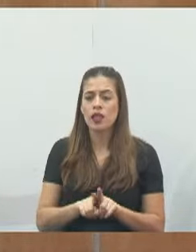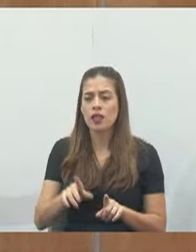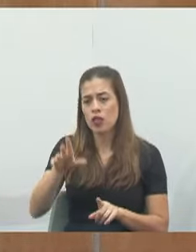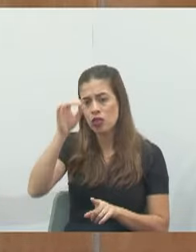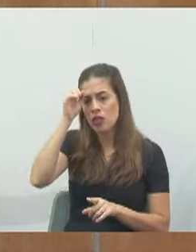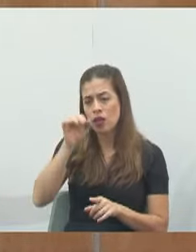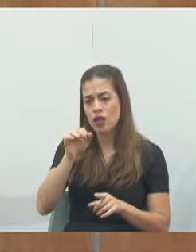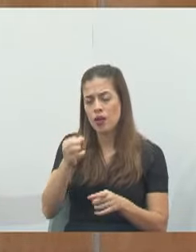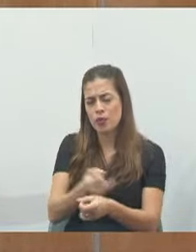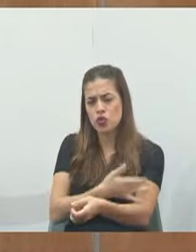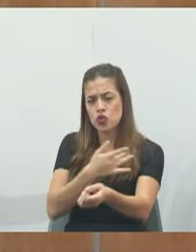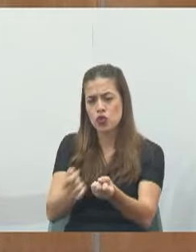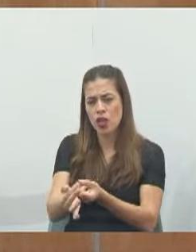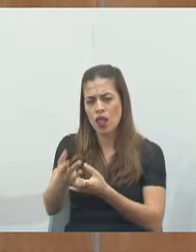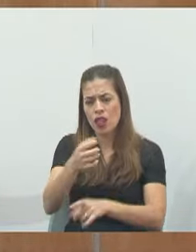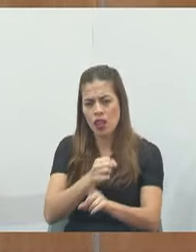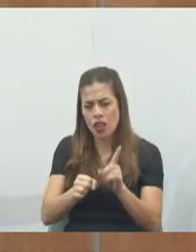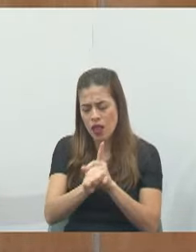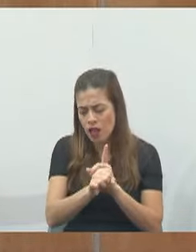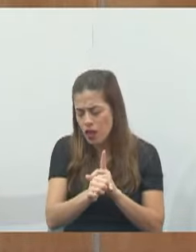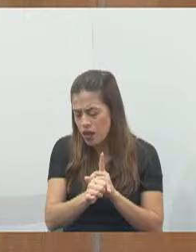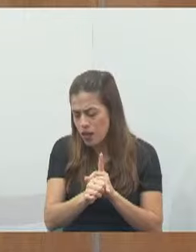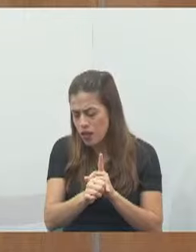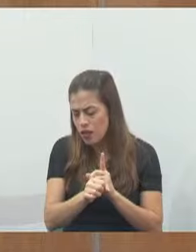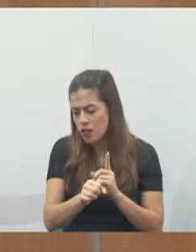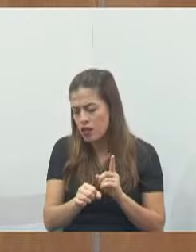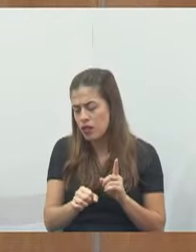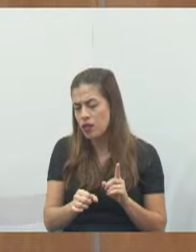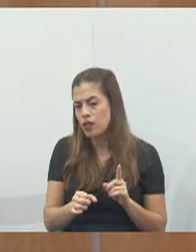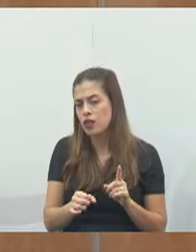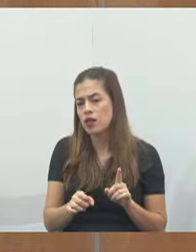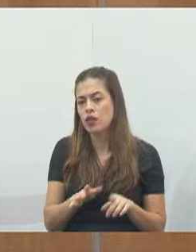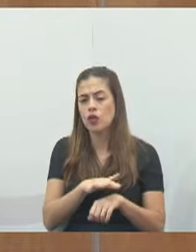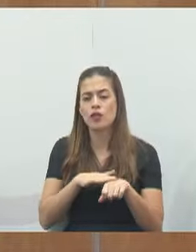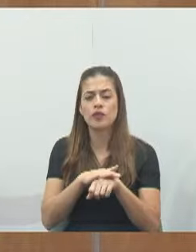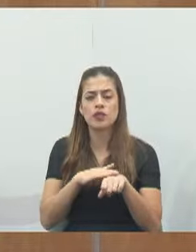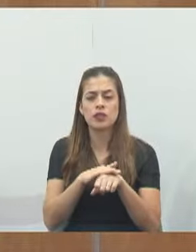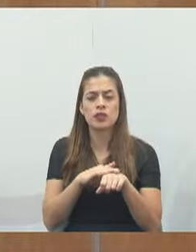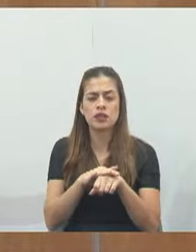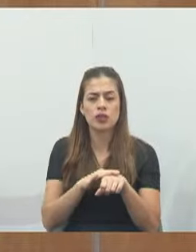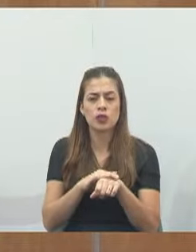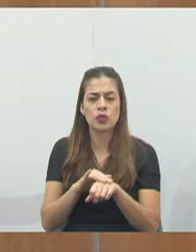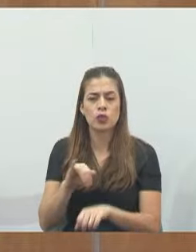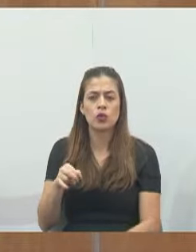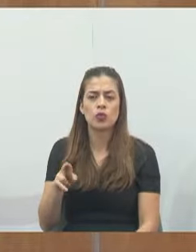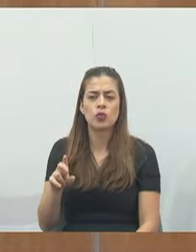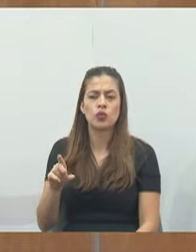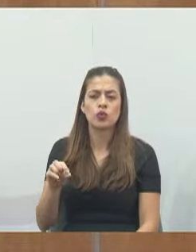emocional e socioemocional. E, conversando essa semana com o Júlio,